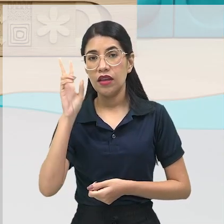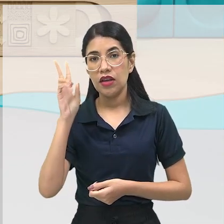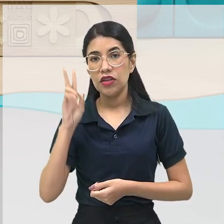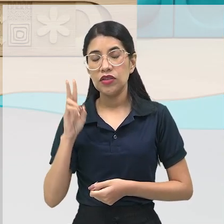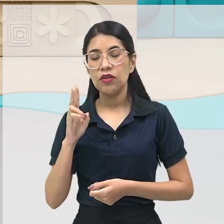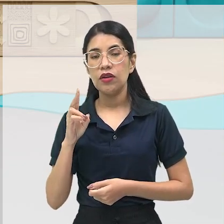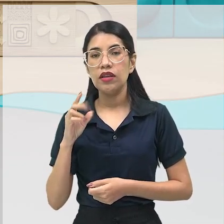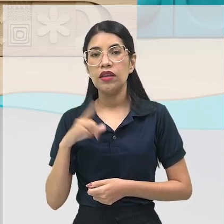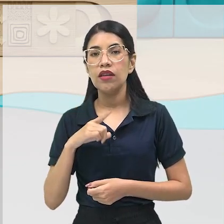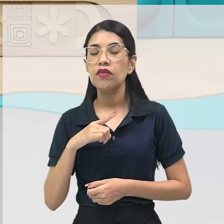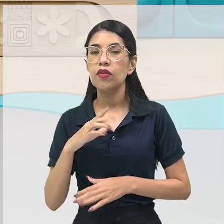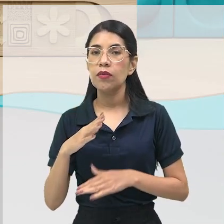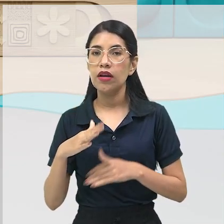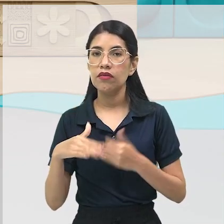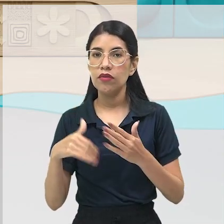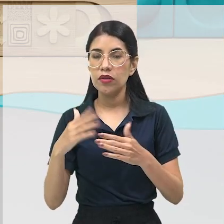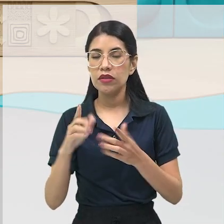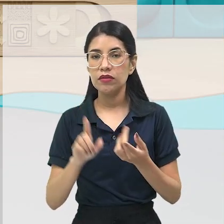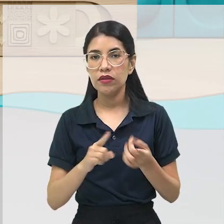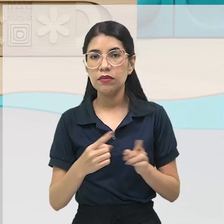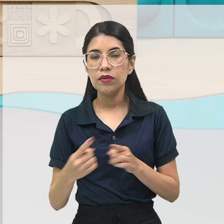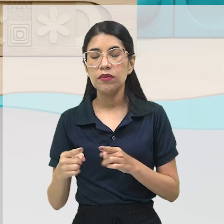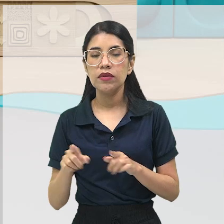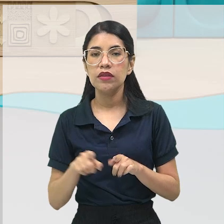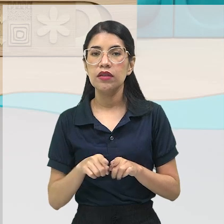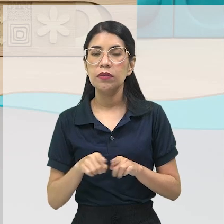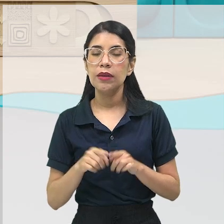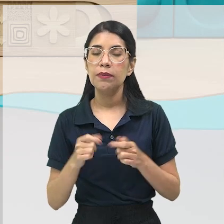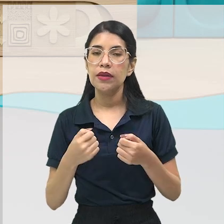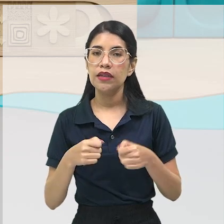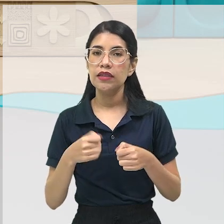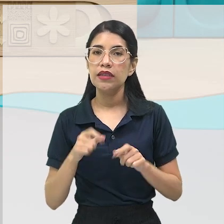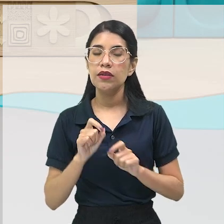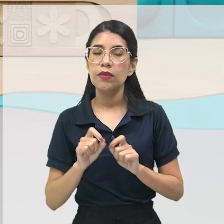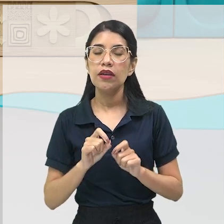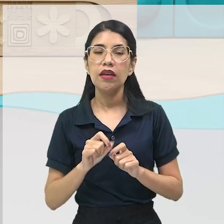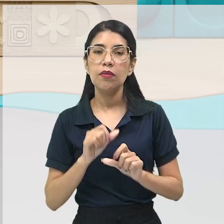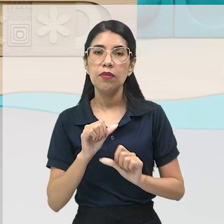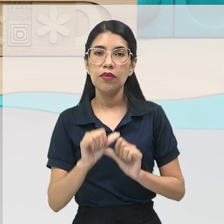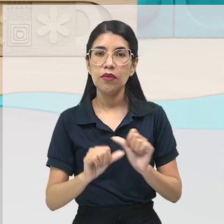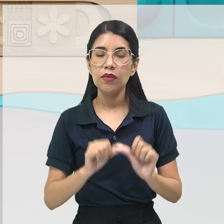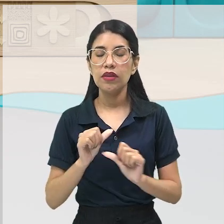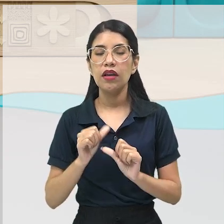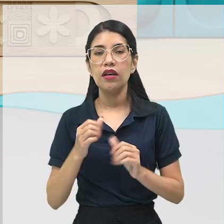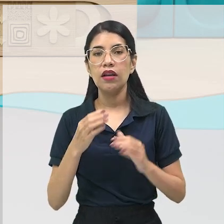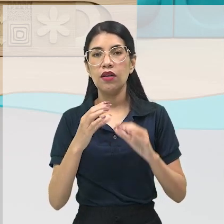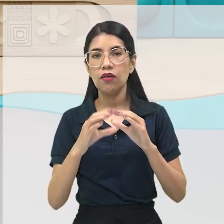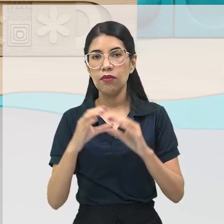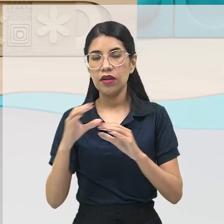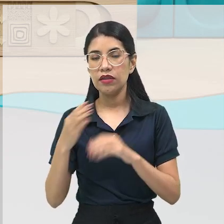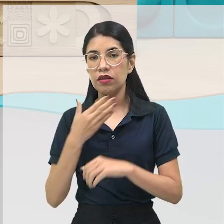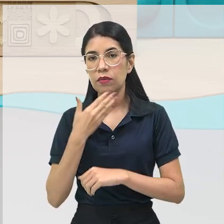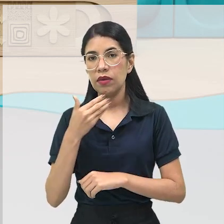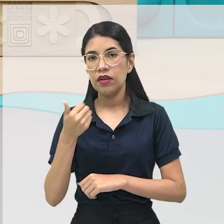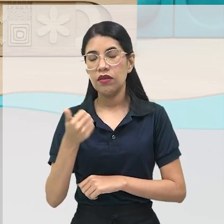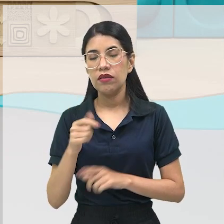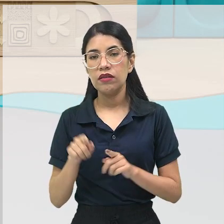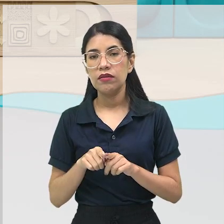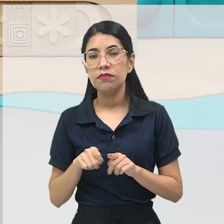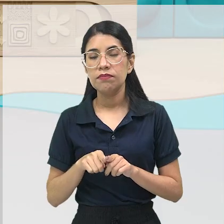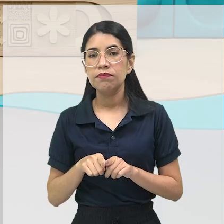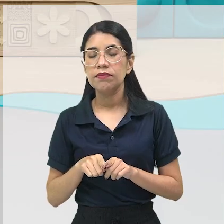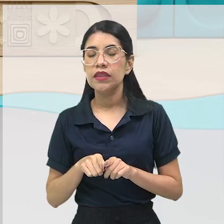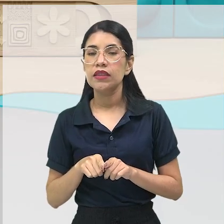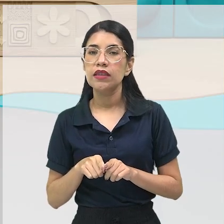foi evoluindo, porque nós vamos tendo a necessidade de refinar também nossa comunicação. Se